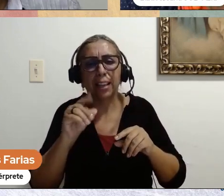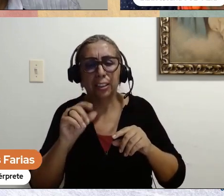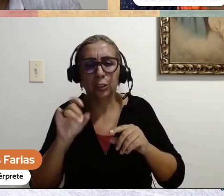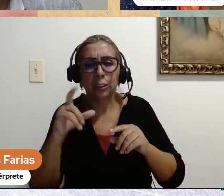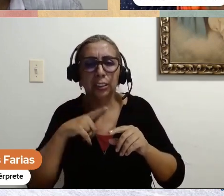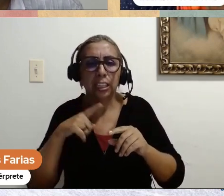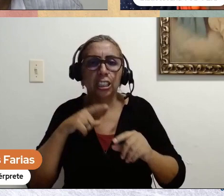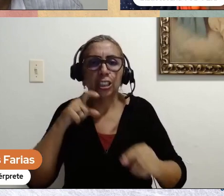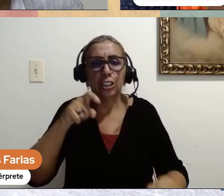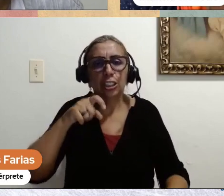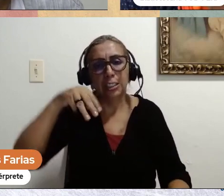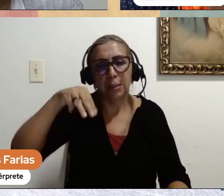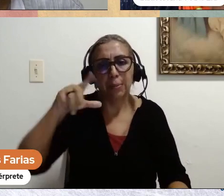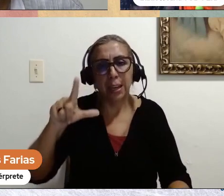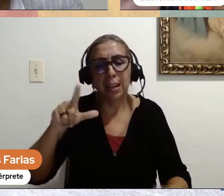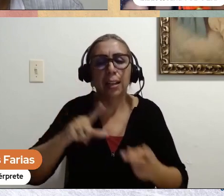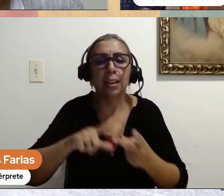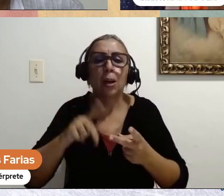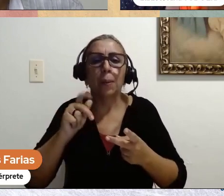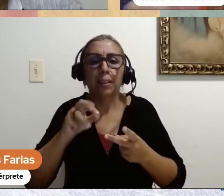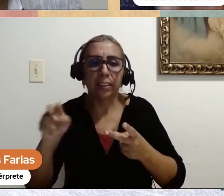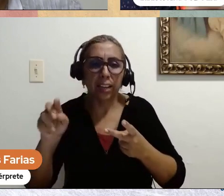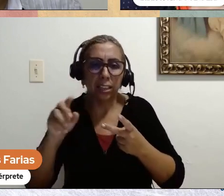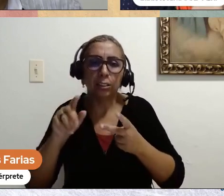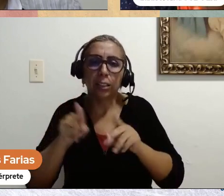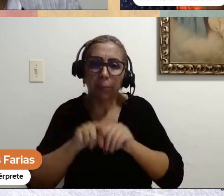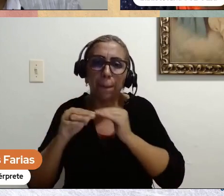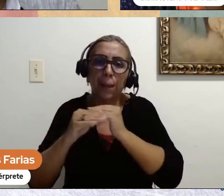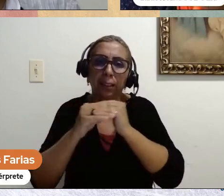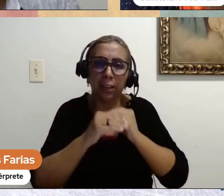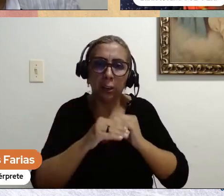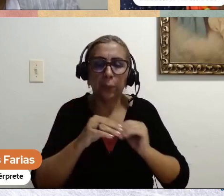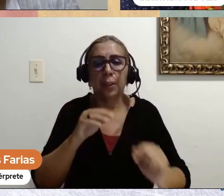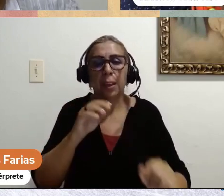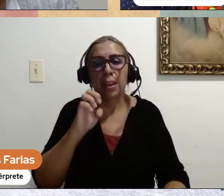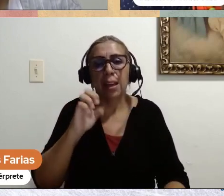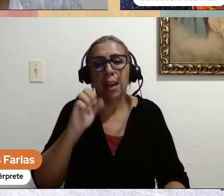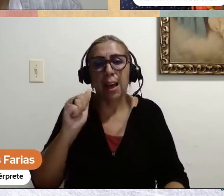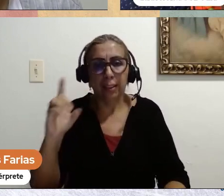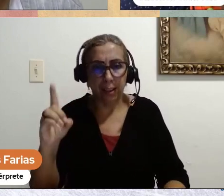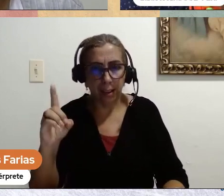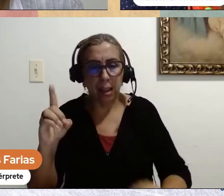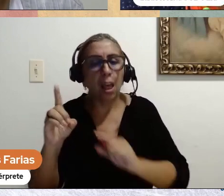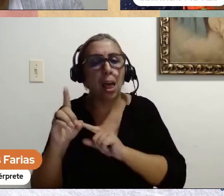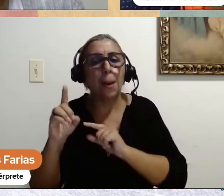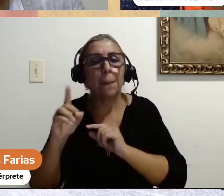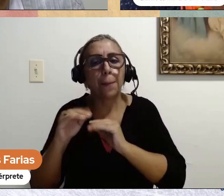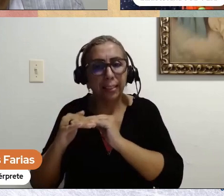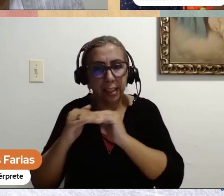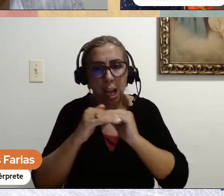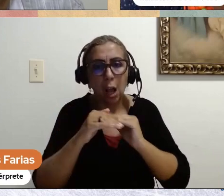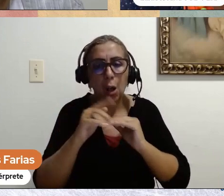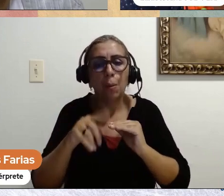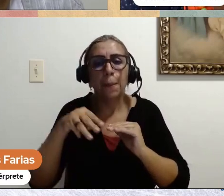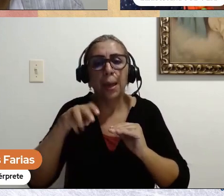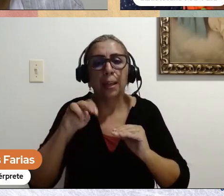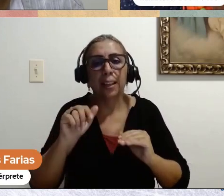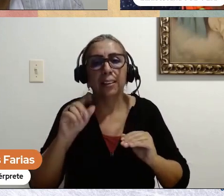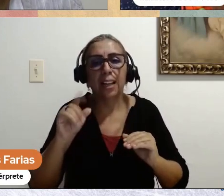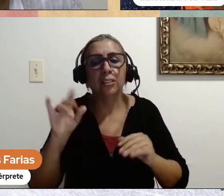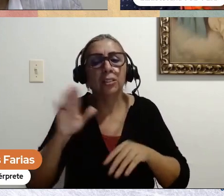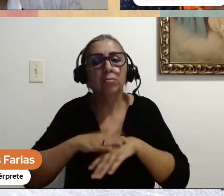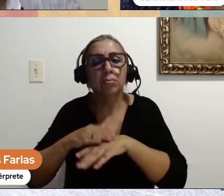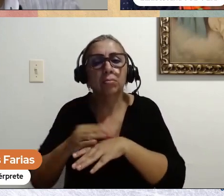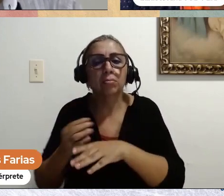DAD, não é isso? Isso. Sim. O EAD, ele é um padrão de metadados que foi criado pelos